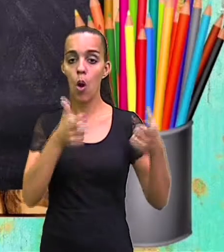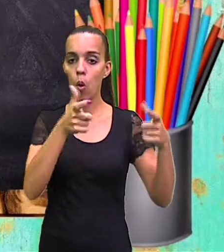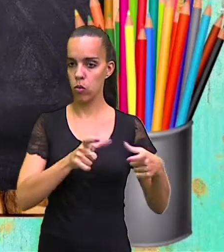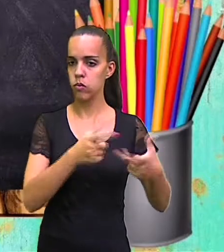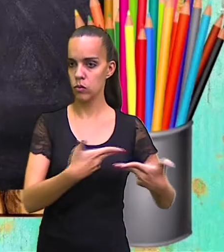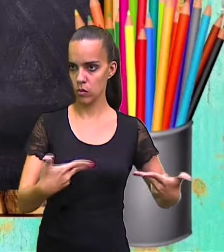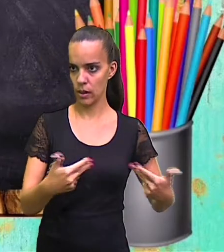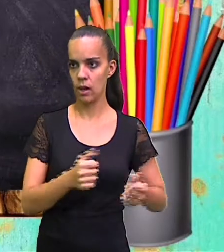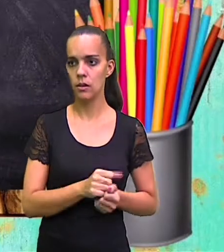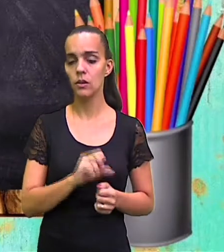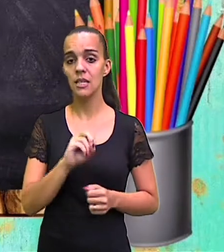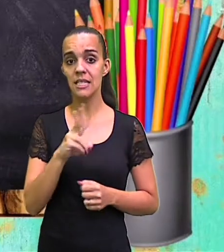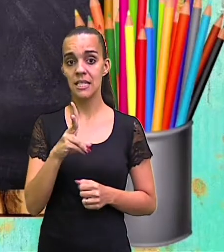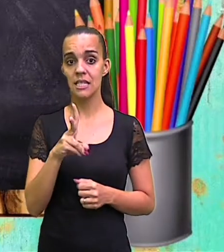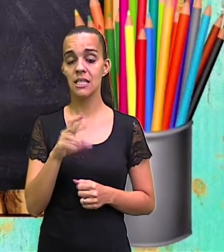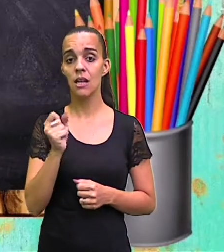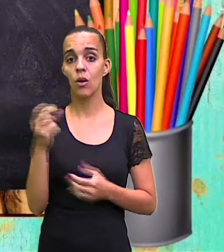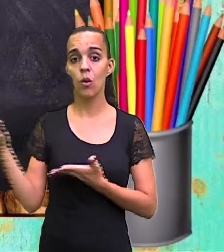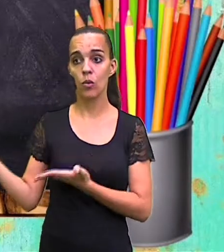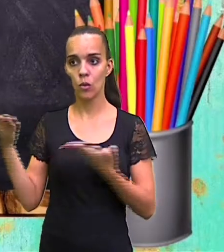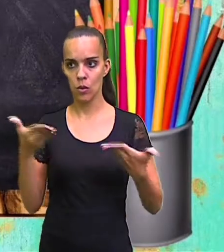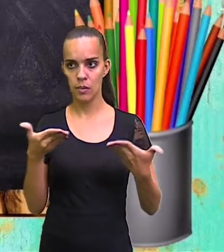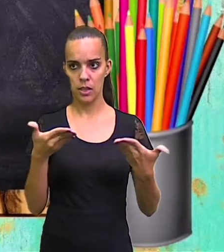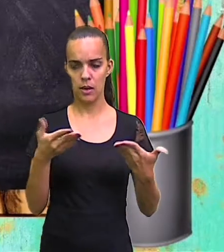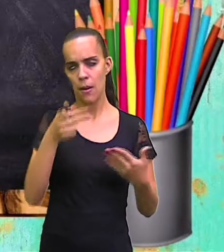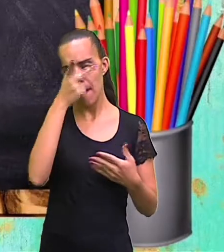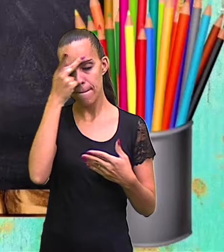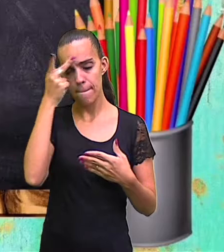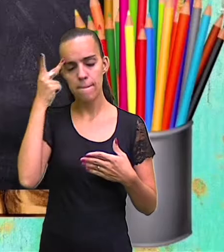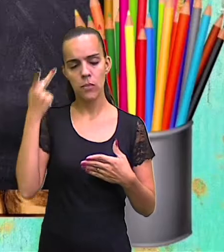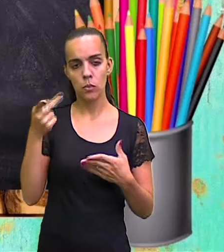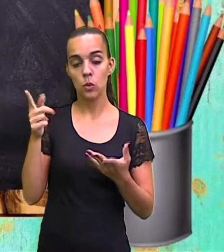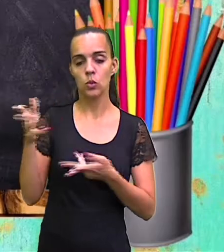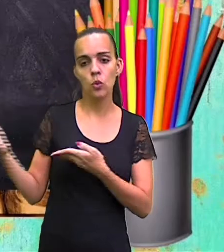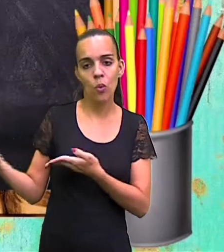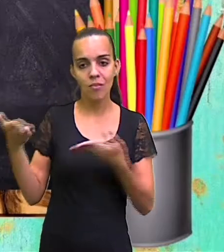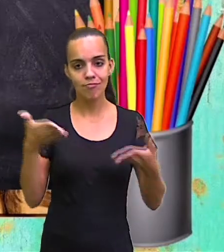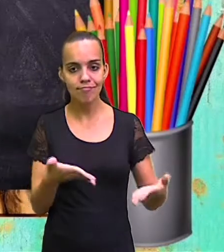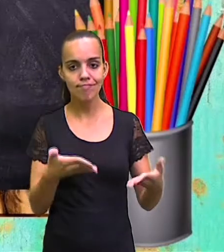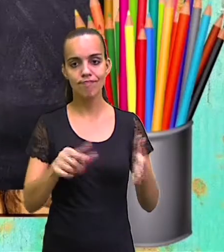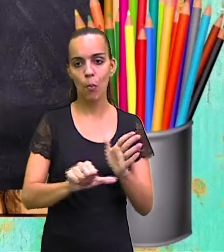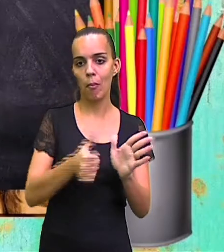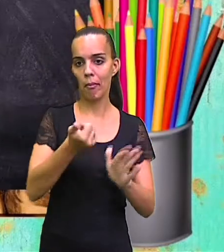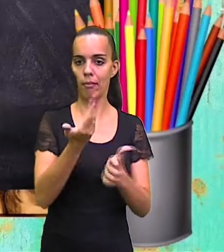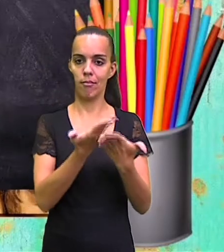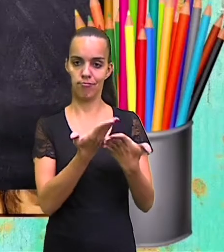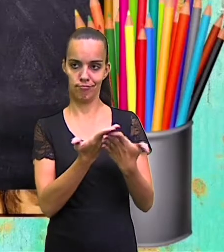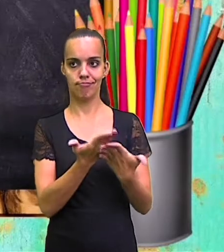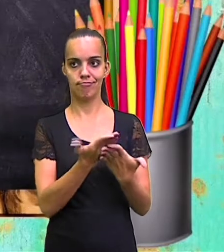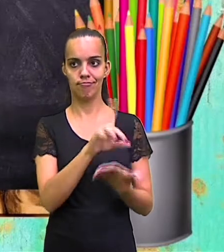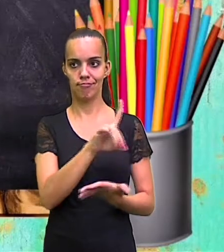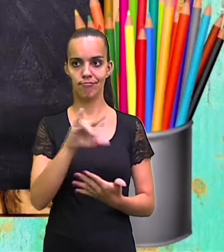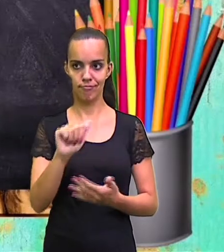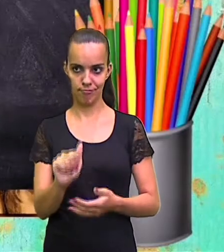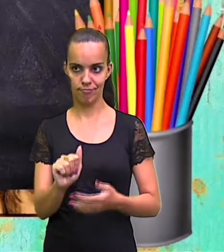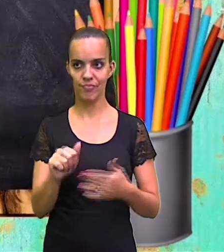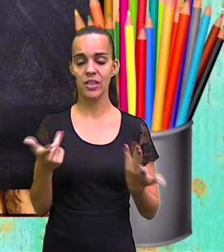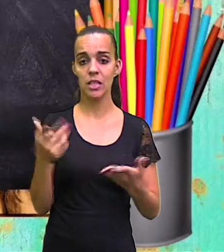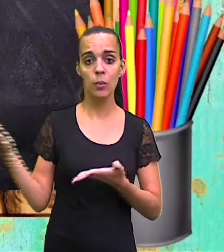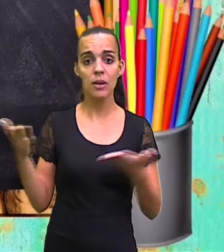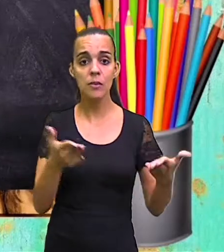lugar. Seja bem-vindo ao primeiro dia de aula. Seja bem-vindo à